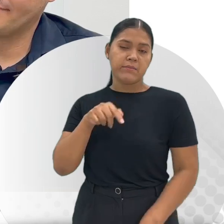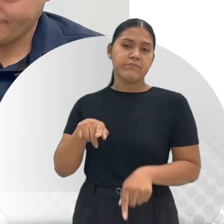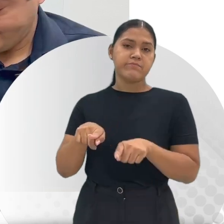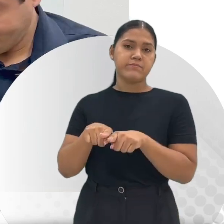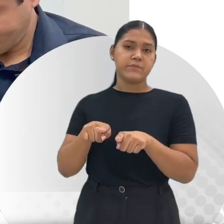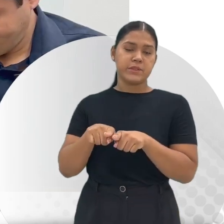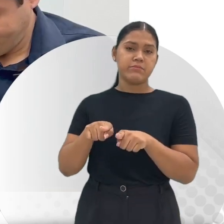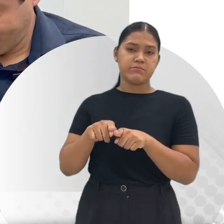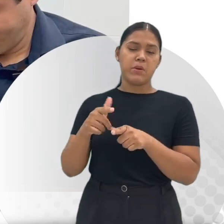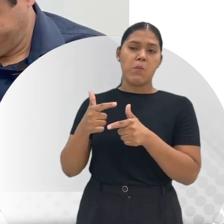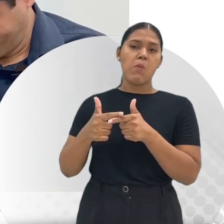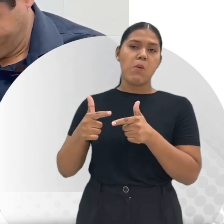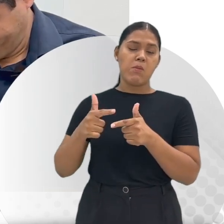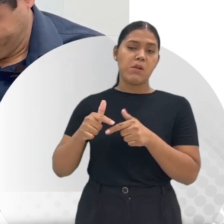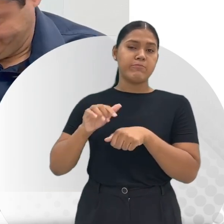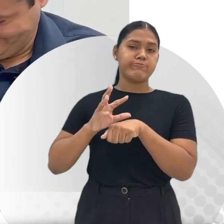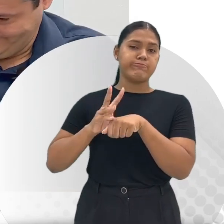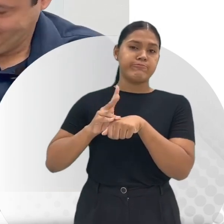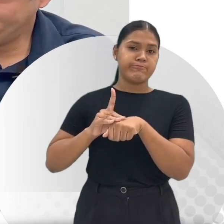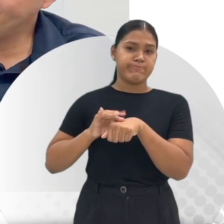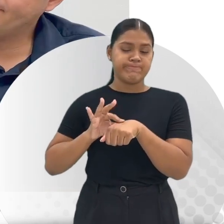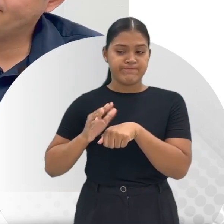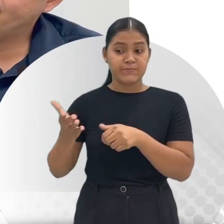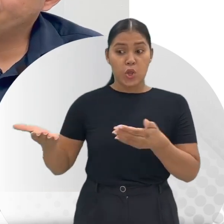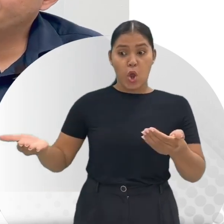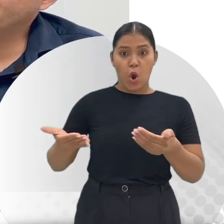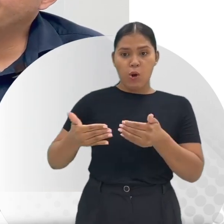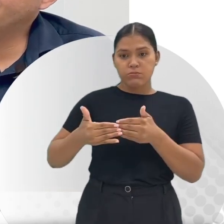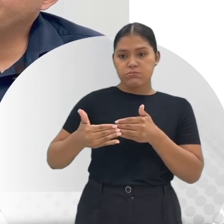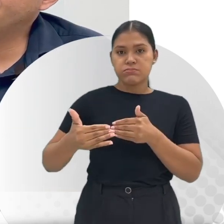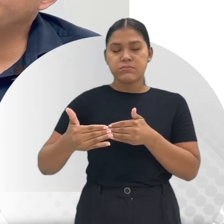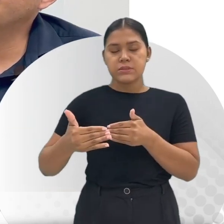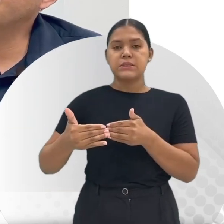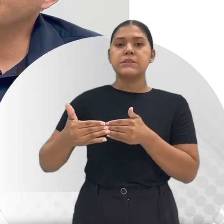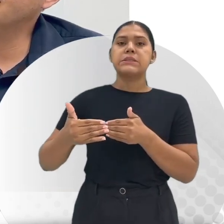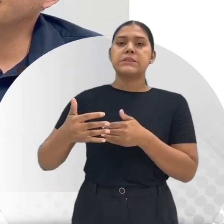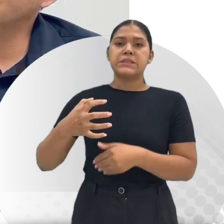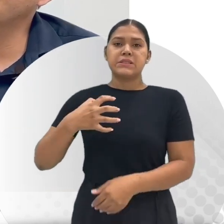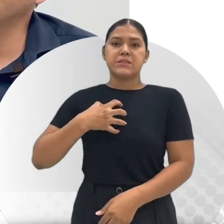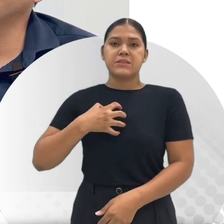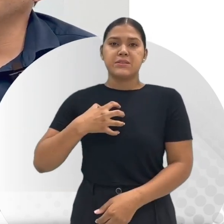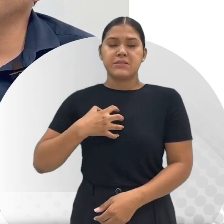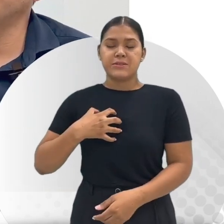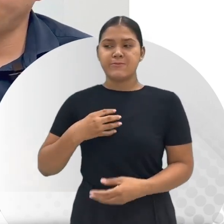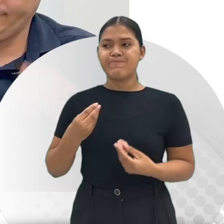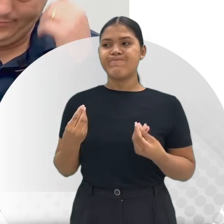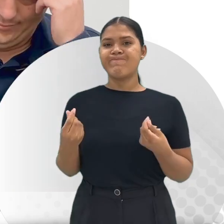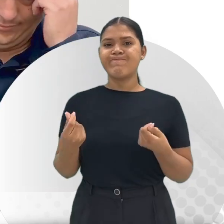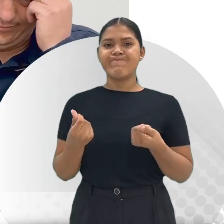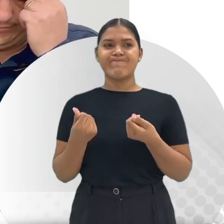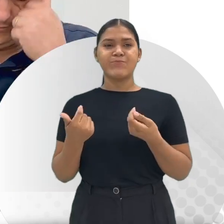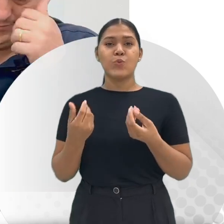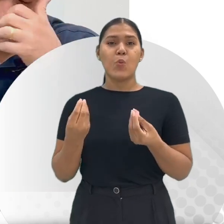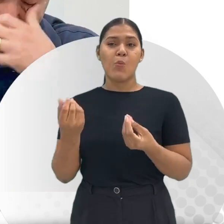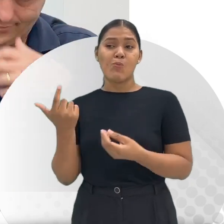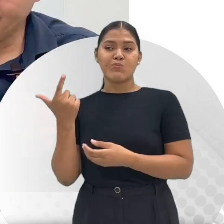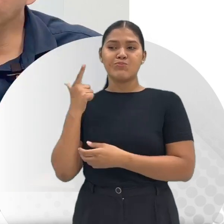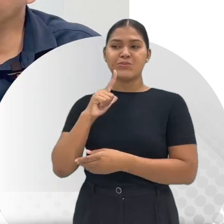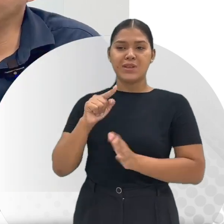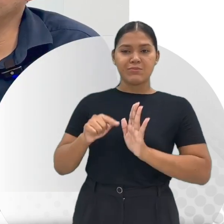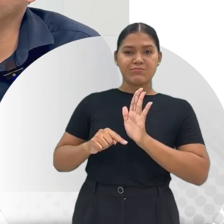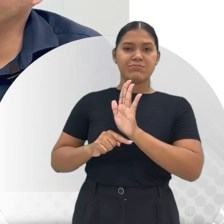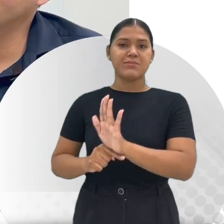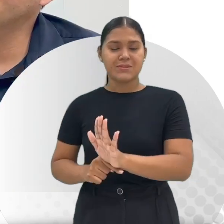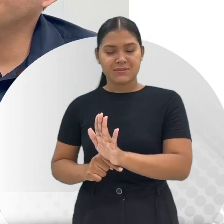me vi nessa situação de impotência, né? Que a gente fica perante